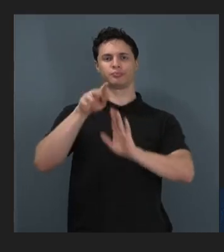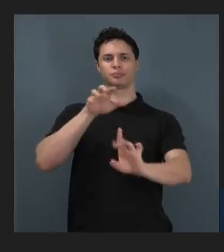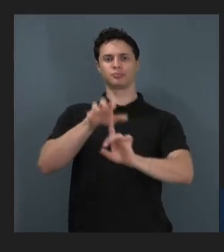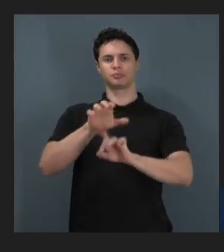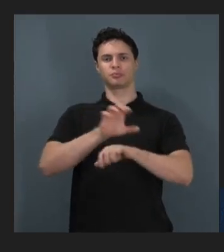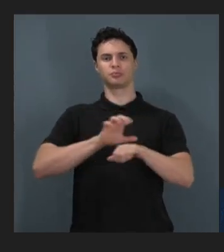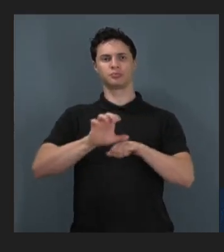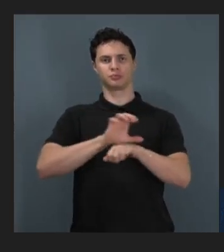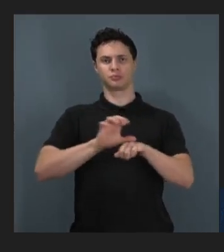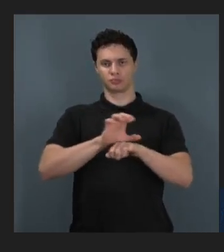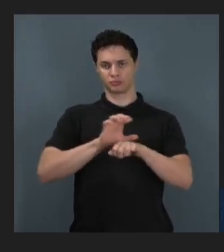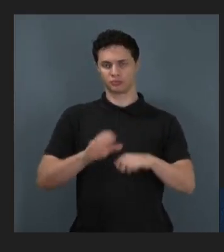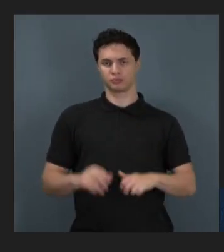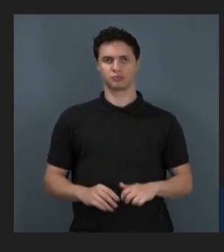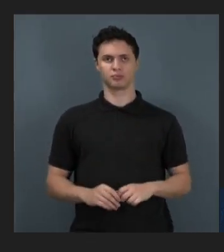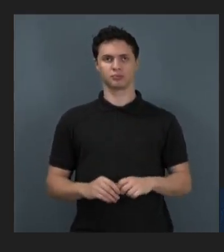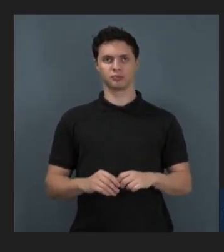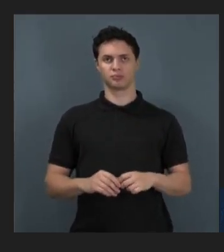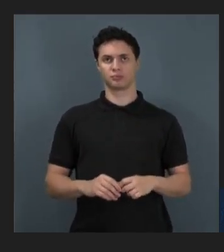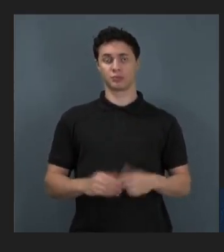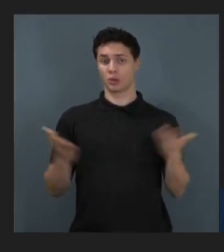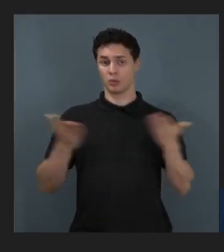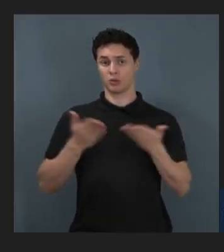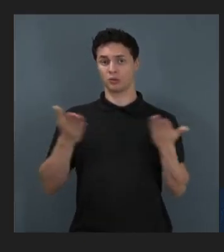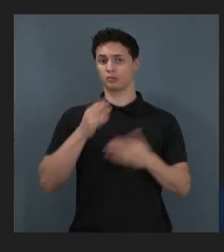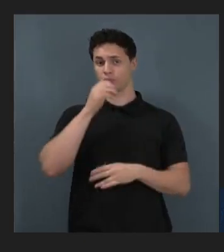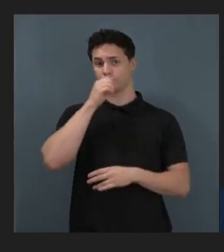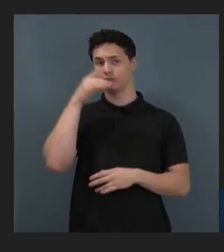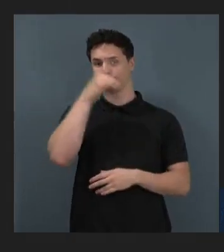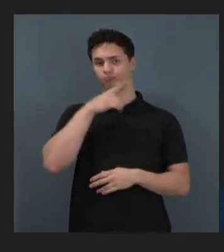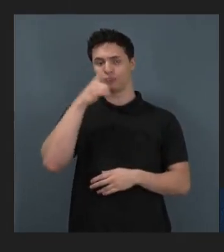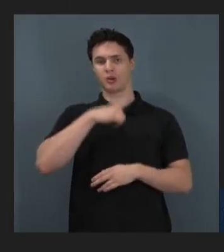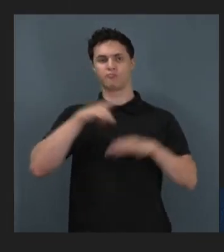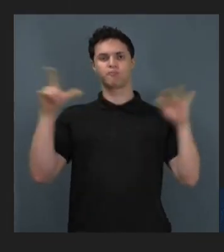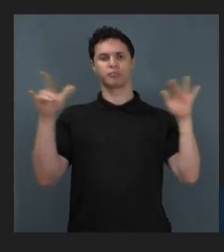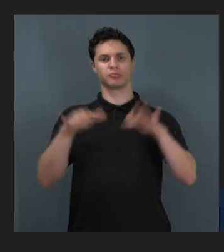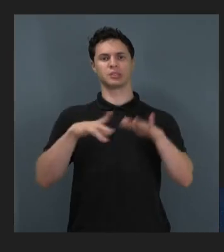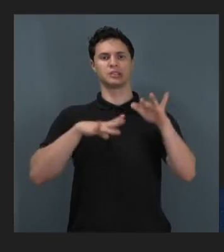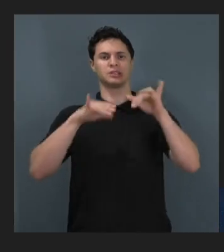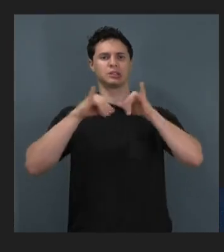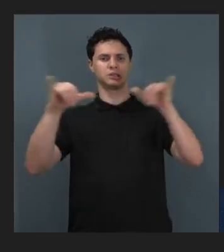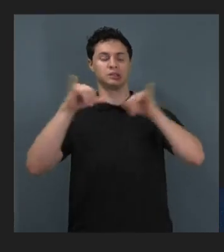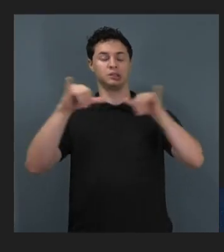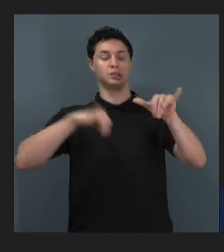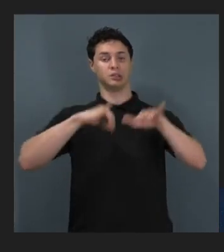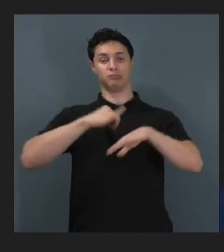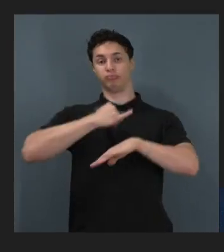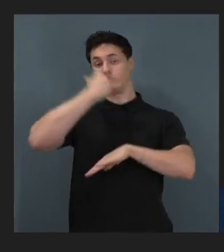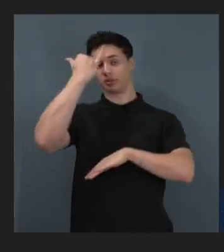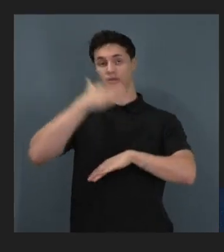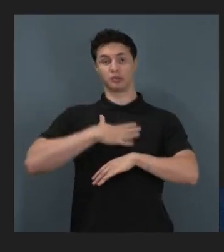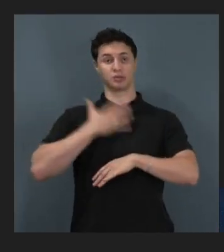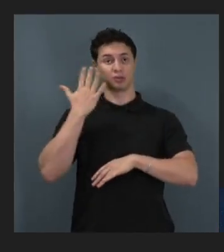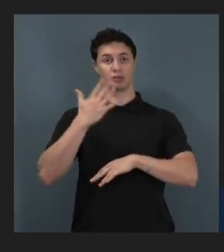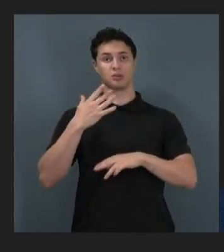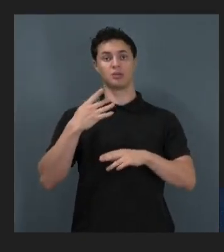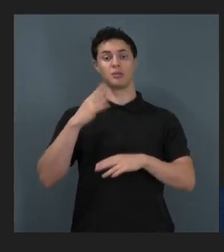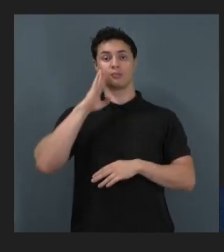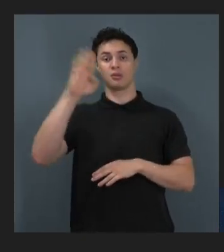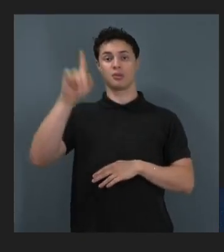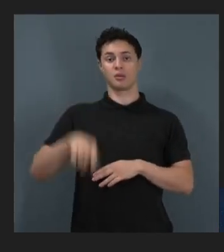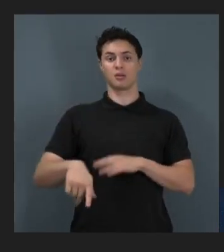Constituição. E esse final de semana foi repleto de declarações desastrosas, especialmente do